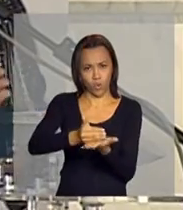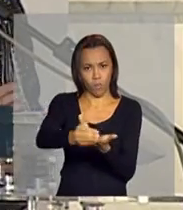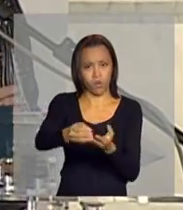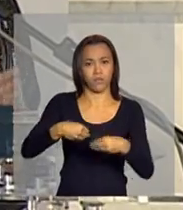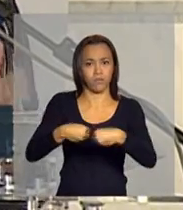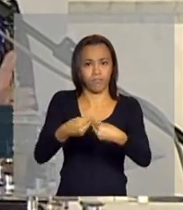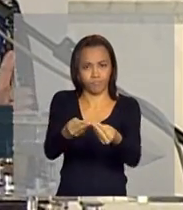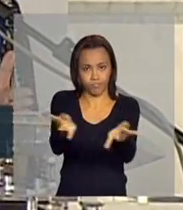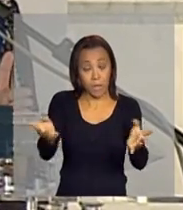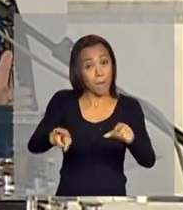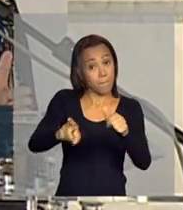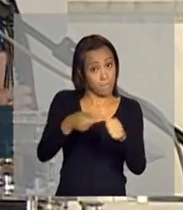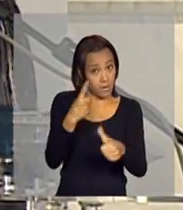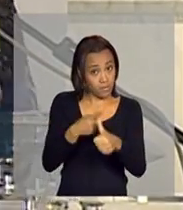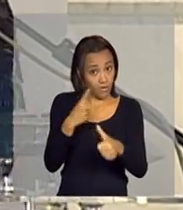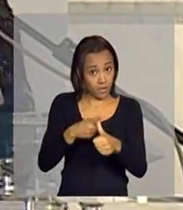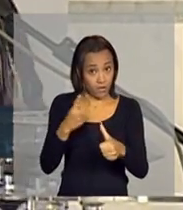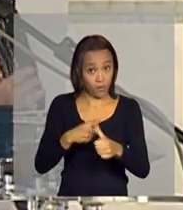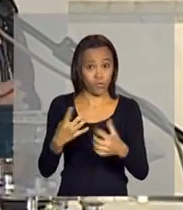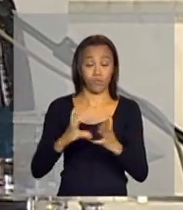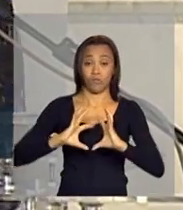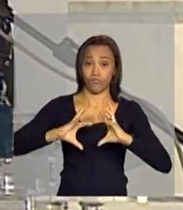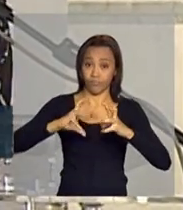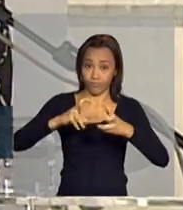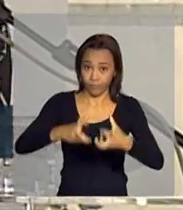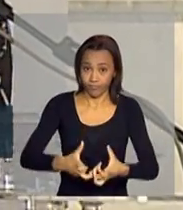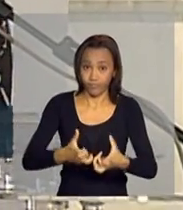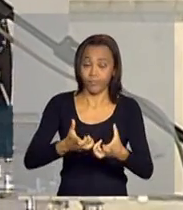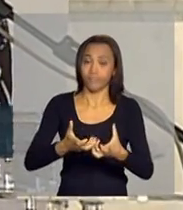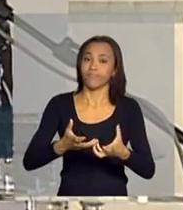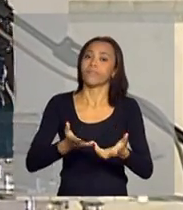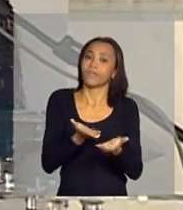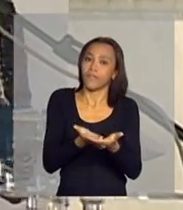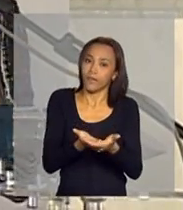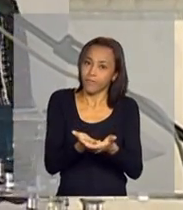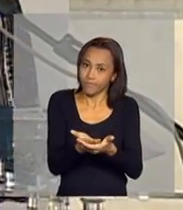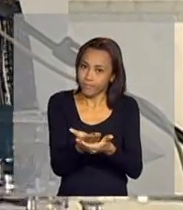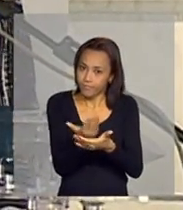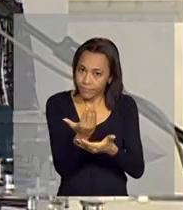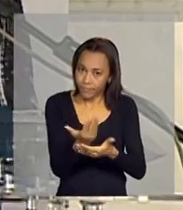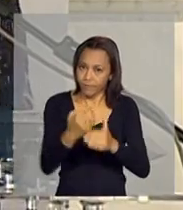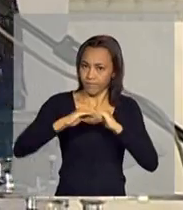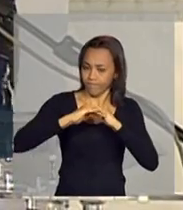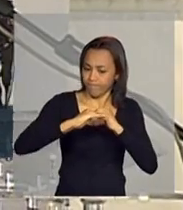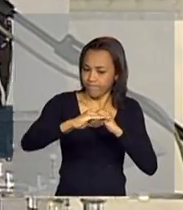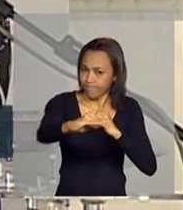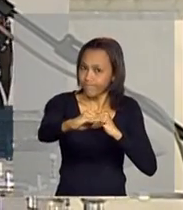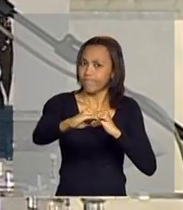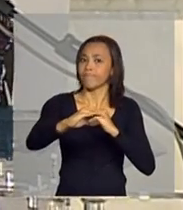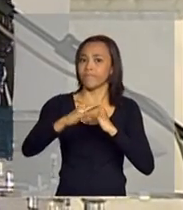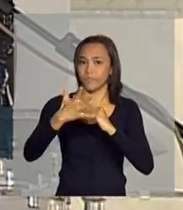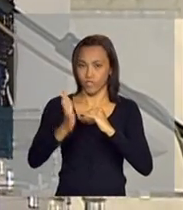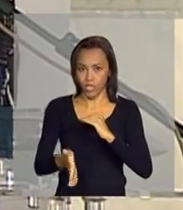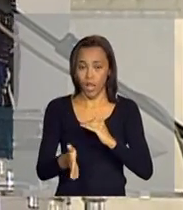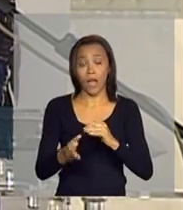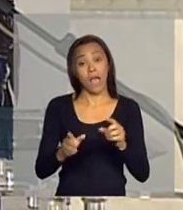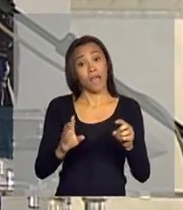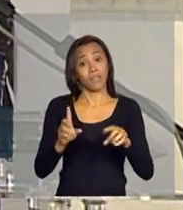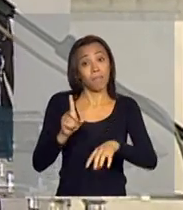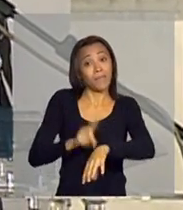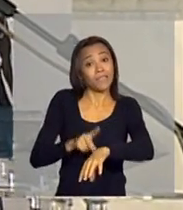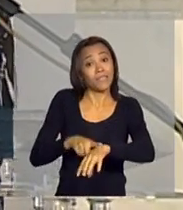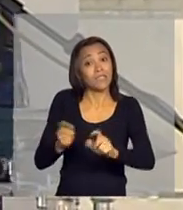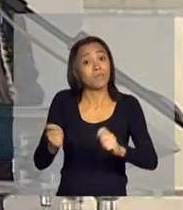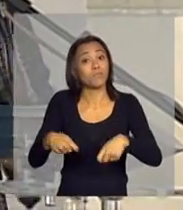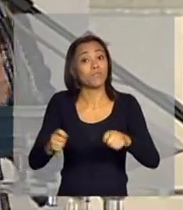nós integramos moto niveladora, começamos a entregar as moto niveladoras de forma mais maciça, até dar tempo